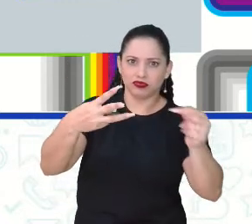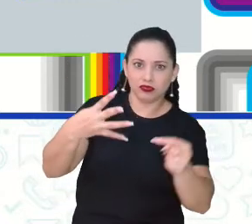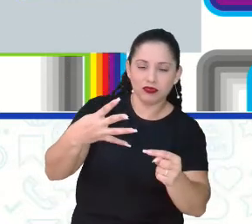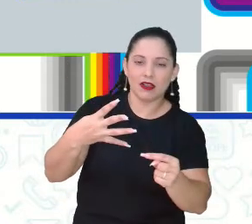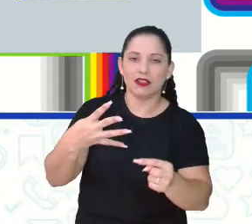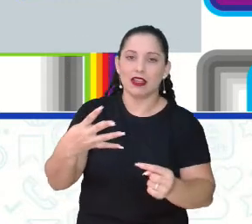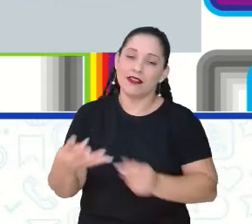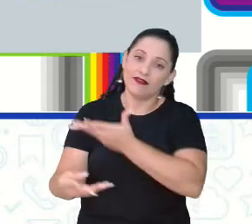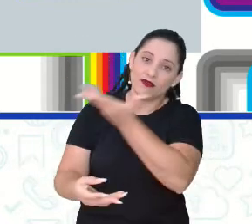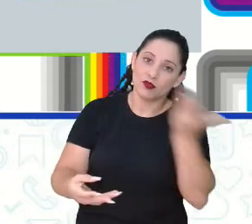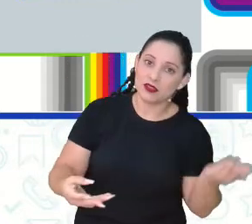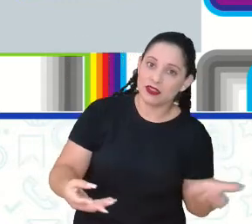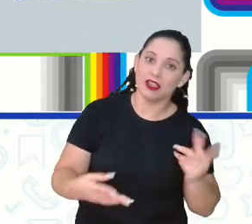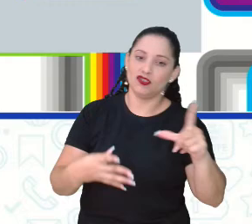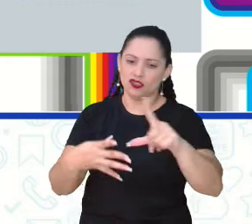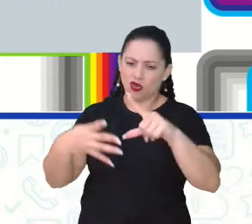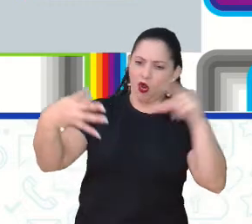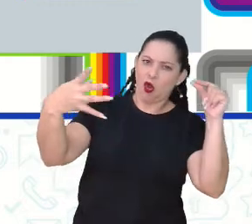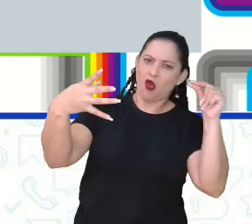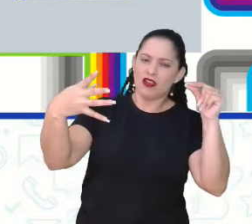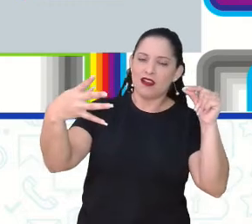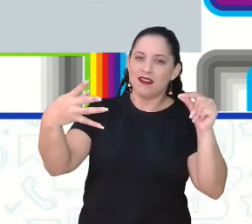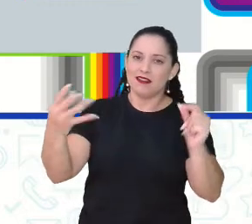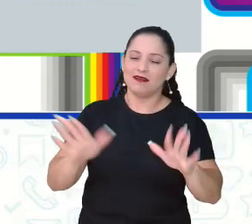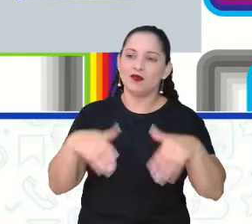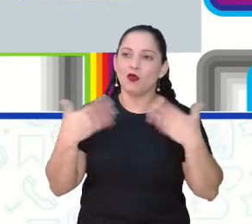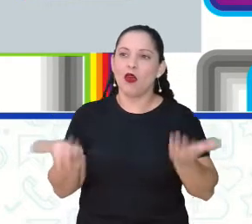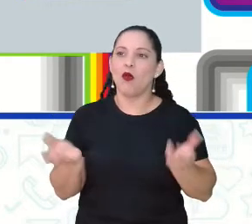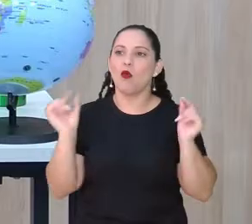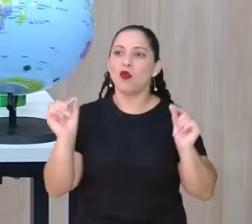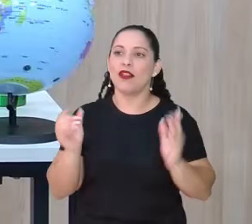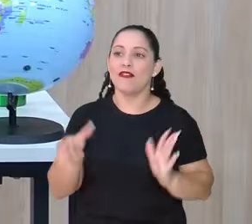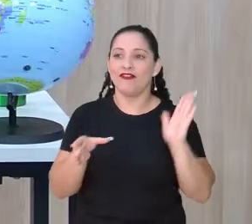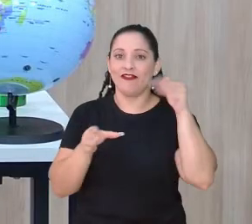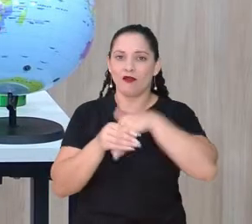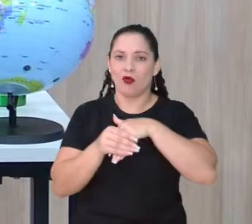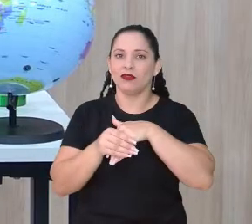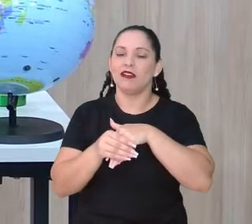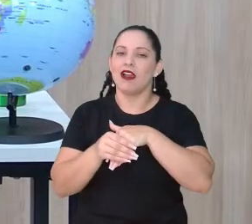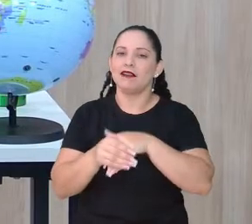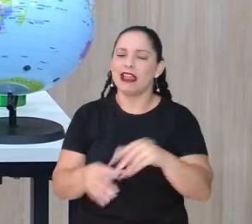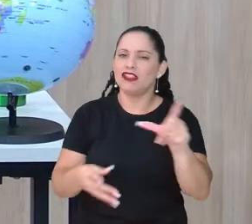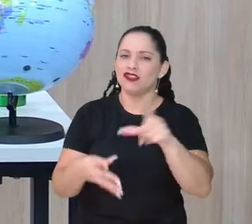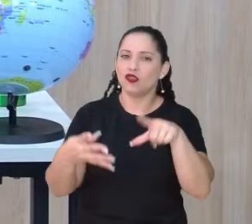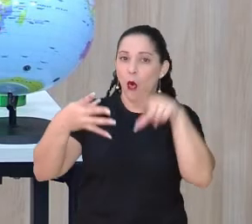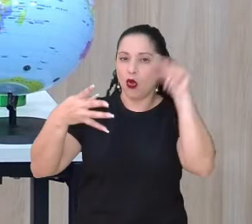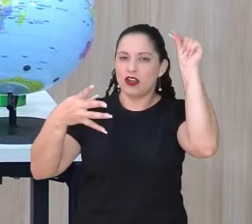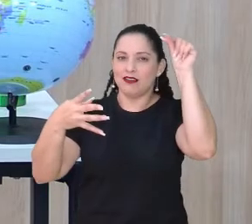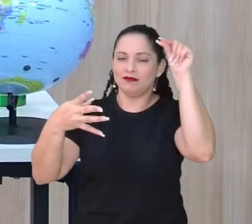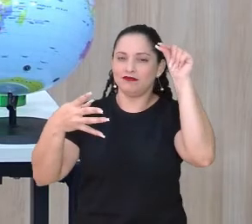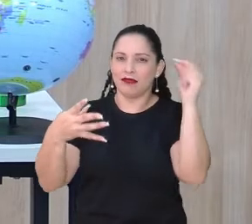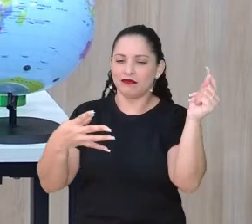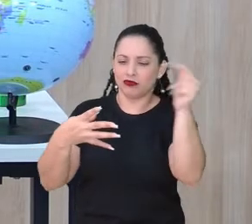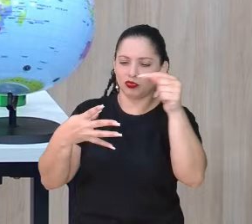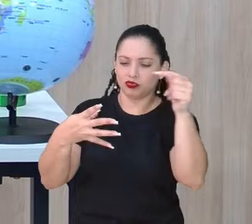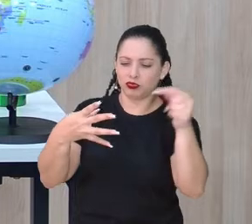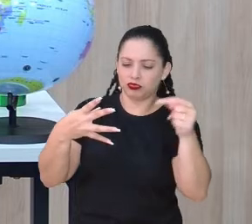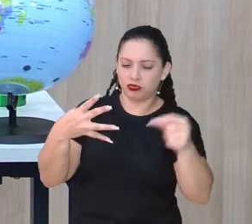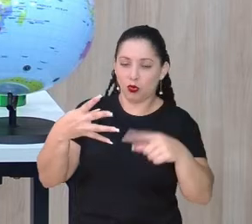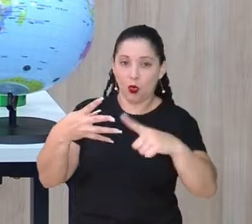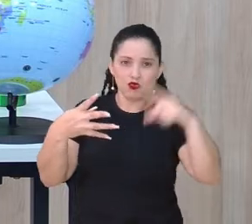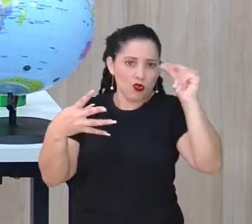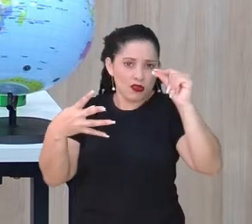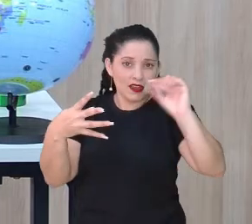vocês escolhessem, né? E eu usei o termo votar, a questão aí de uma escolha, né? E aí vocês